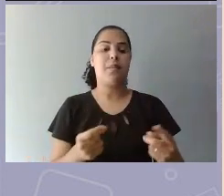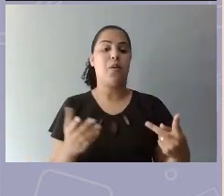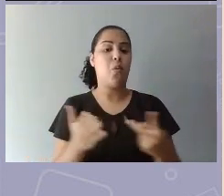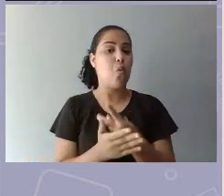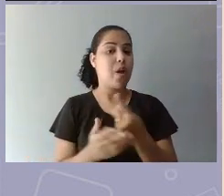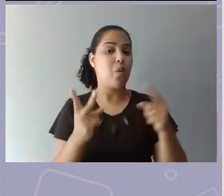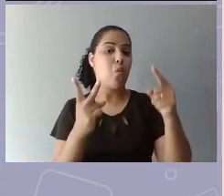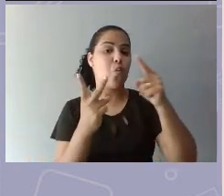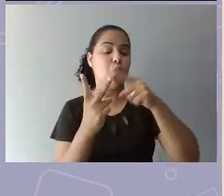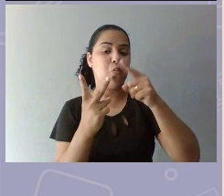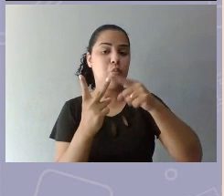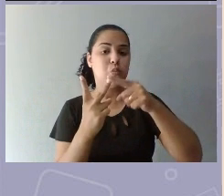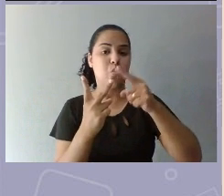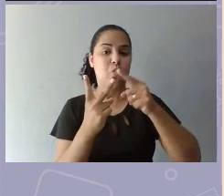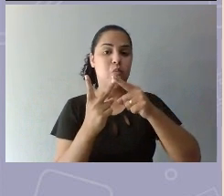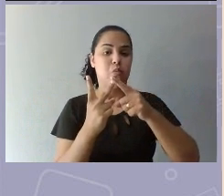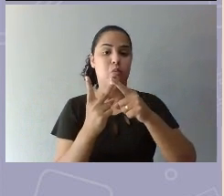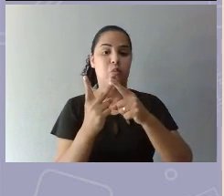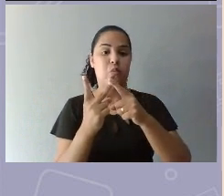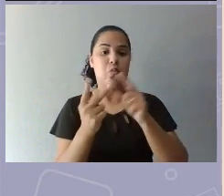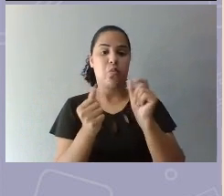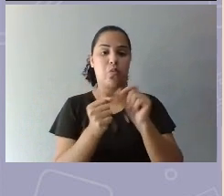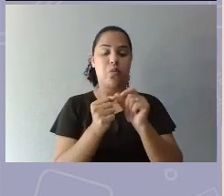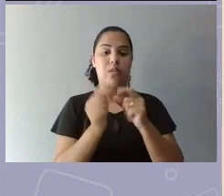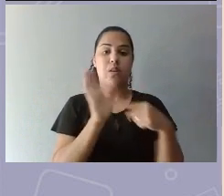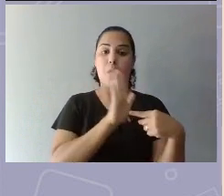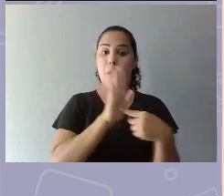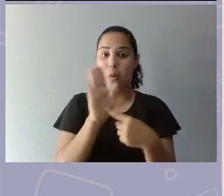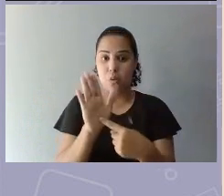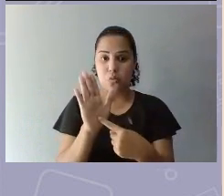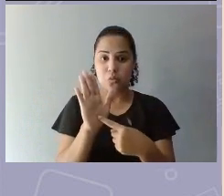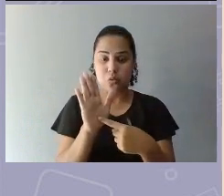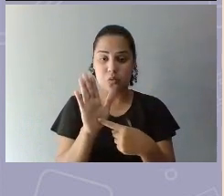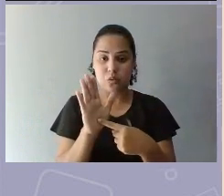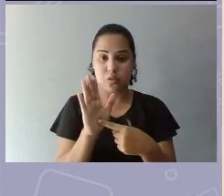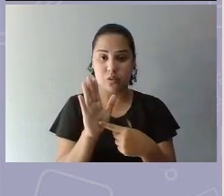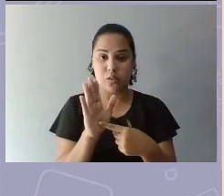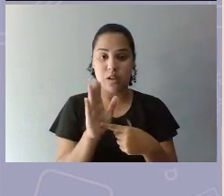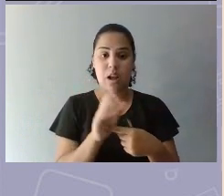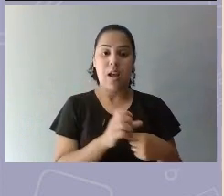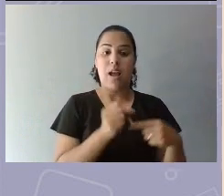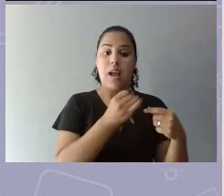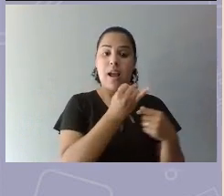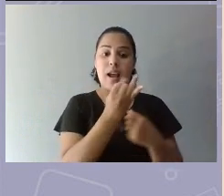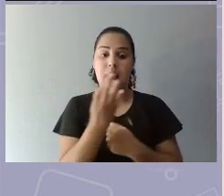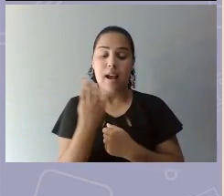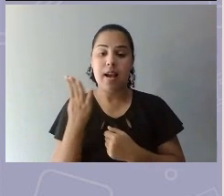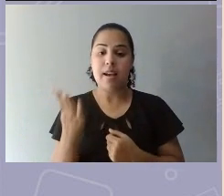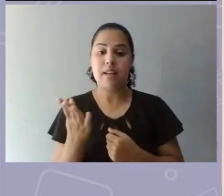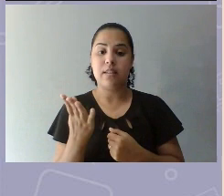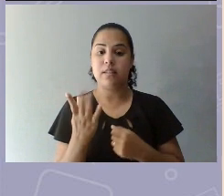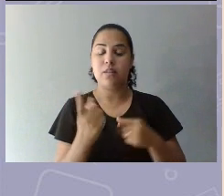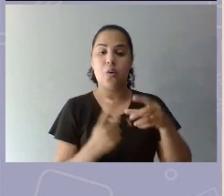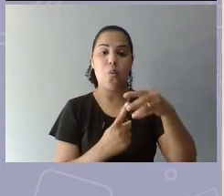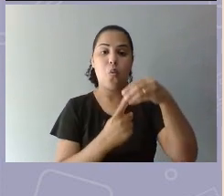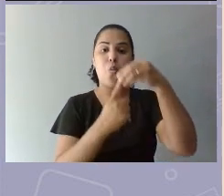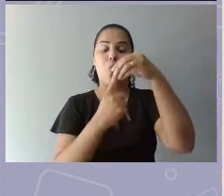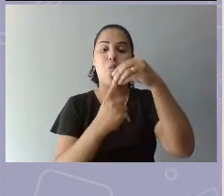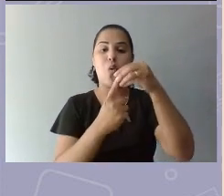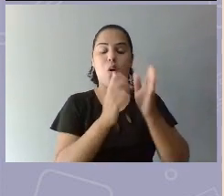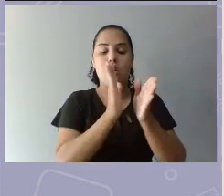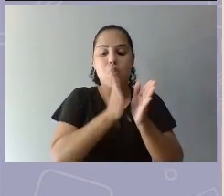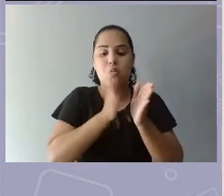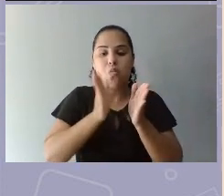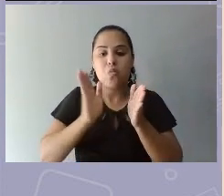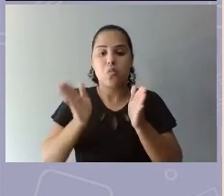ele diz aí a alternativa diz que cada aminoácido é determinado apenas por uma sequência de 3 nucleotídeos e a gente sabe